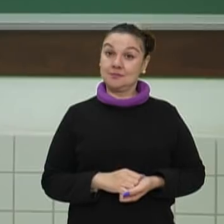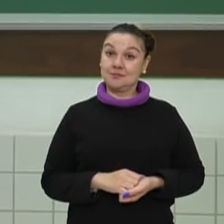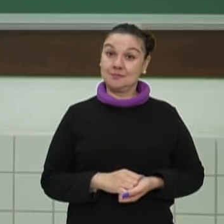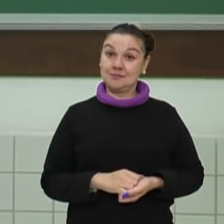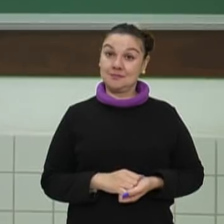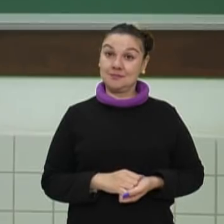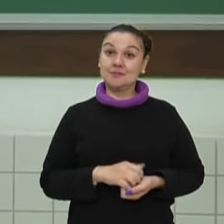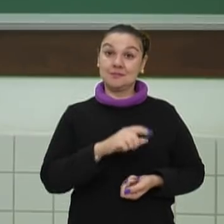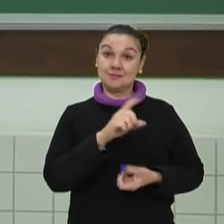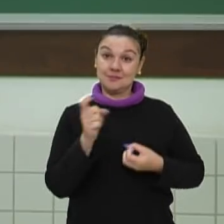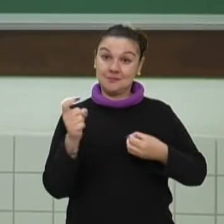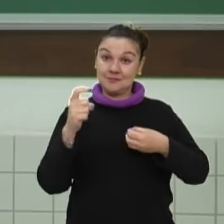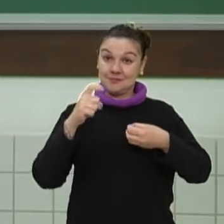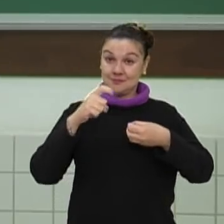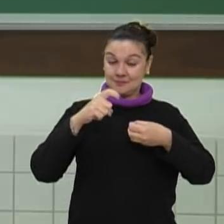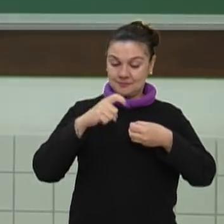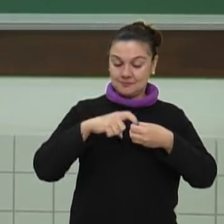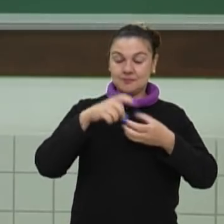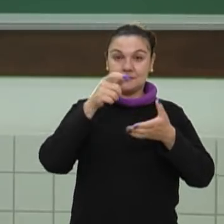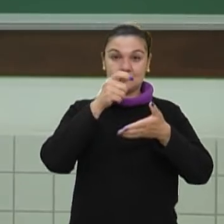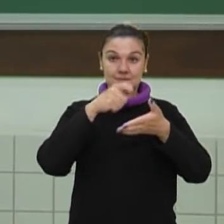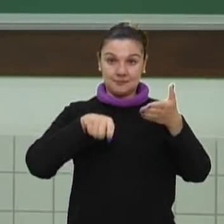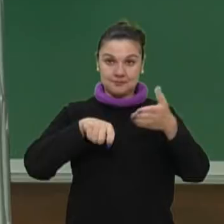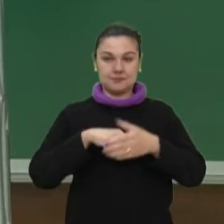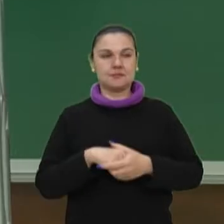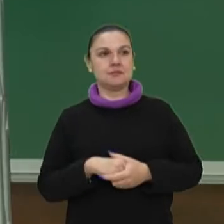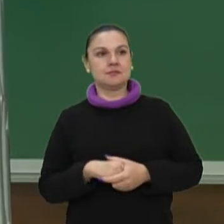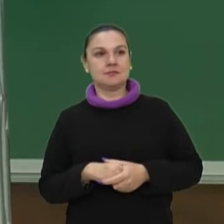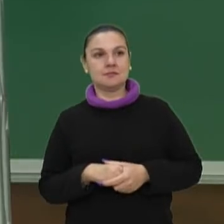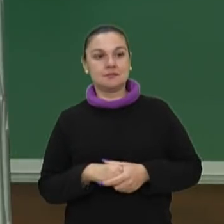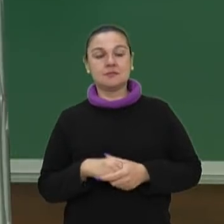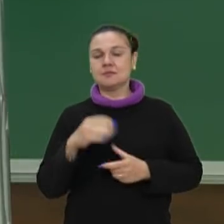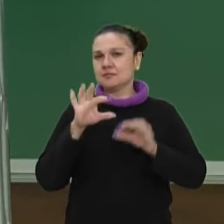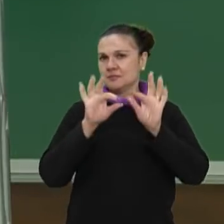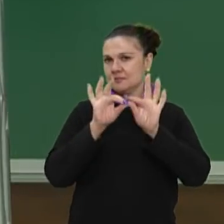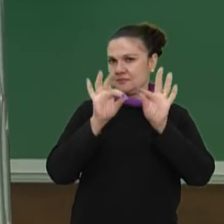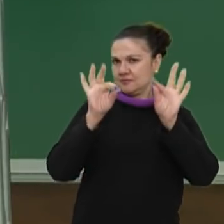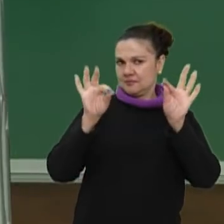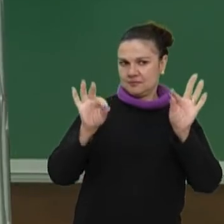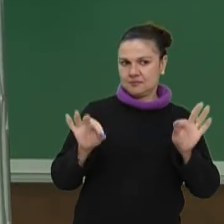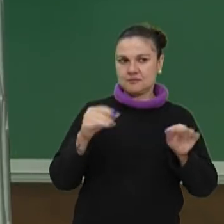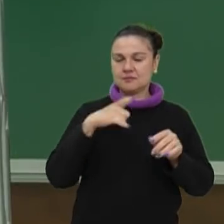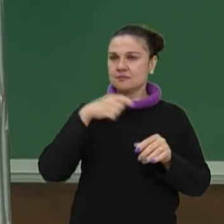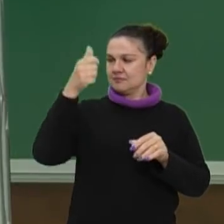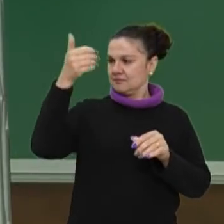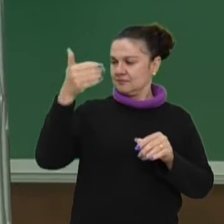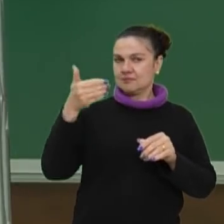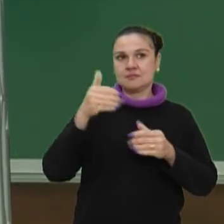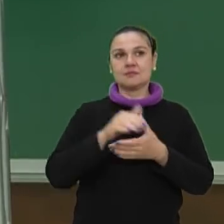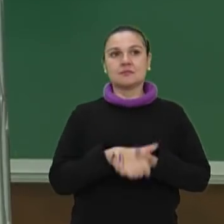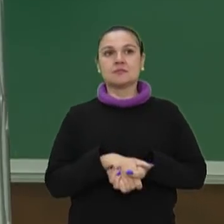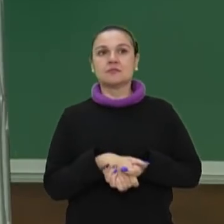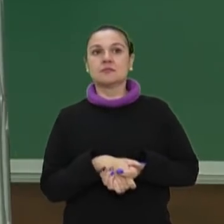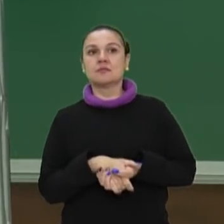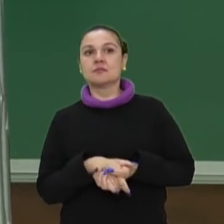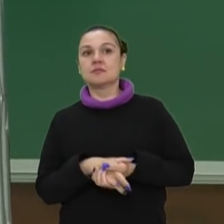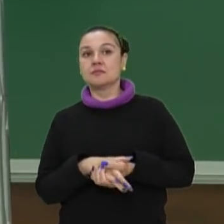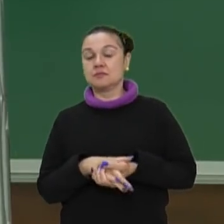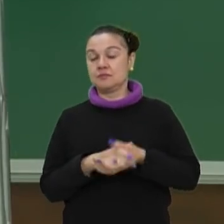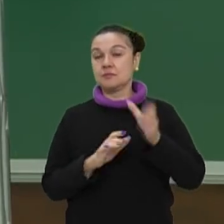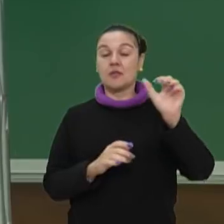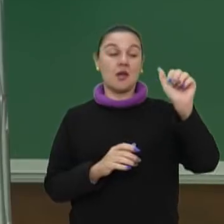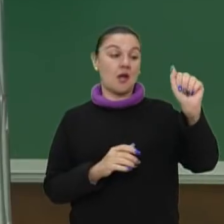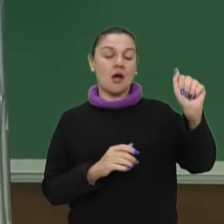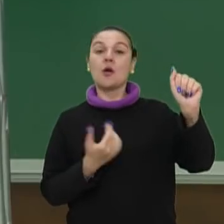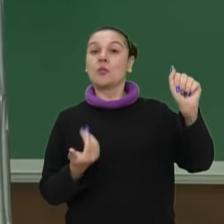E aí? Voltando com a correção? Veja, bem simples, né? Então você tem aqui que o valor